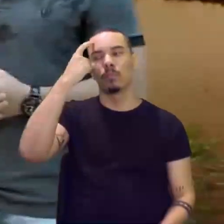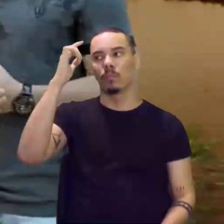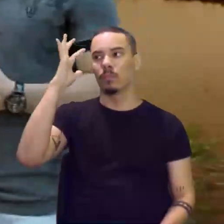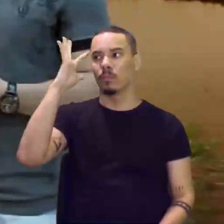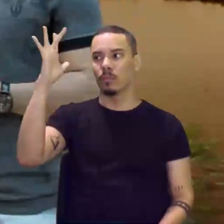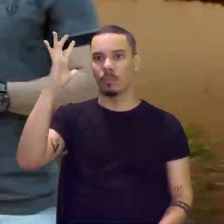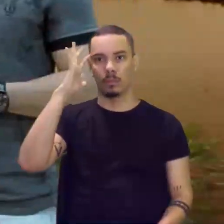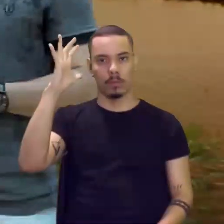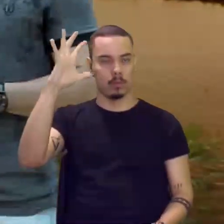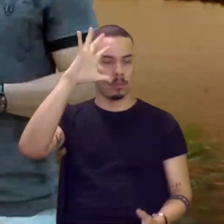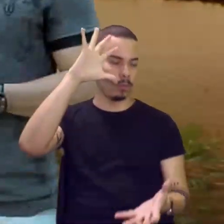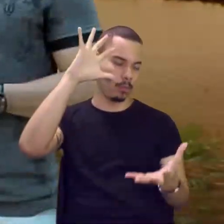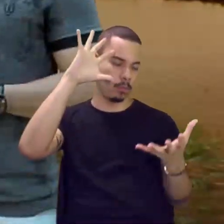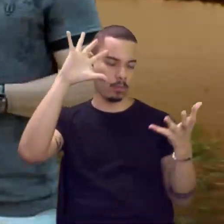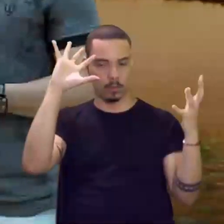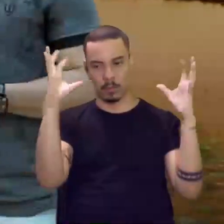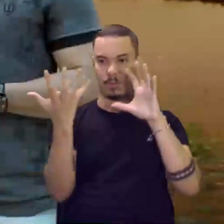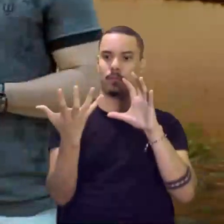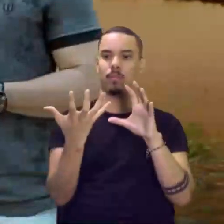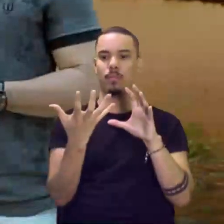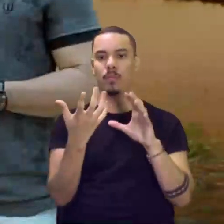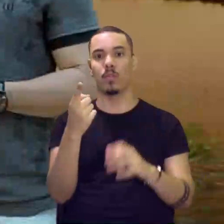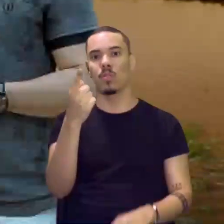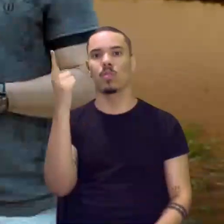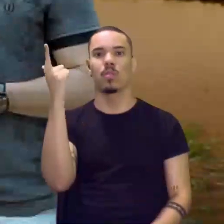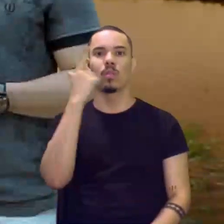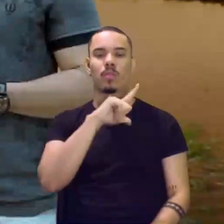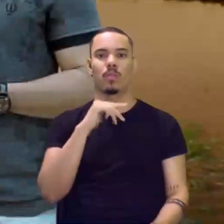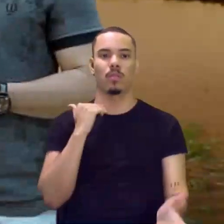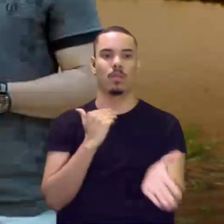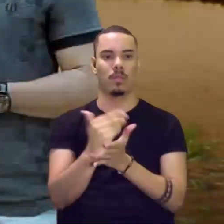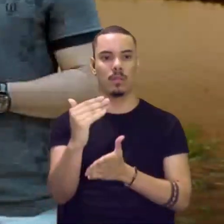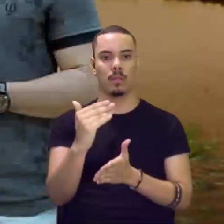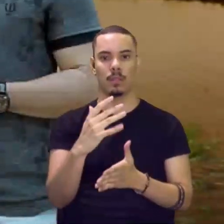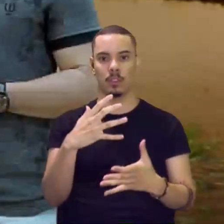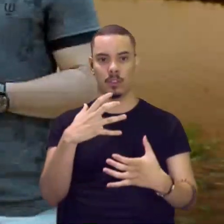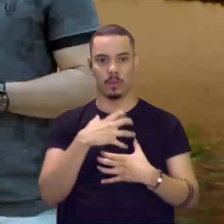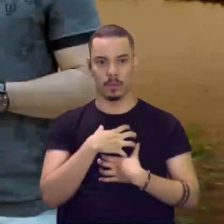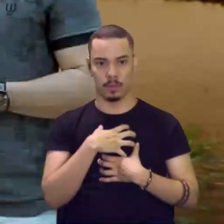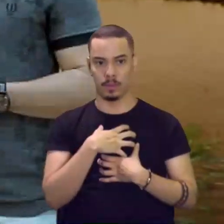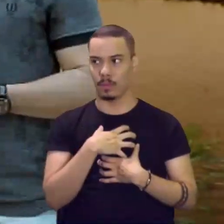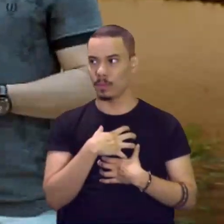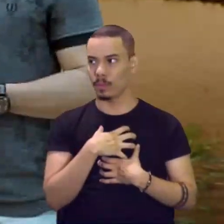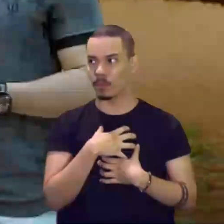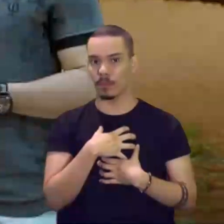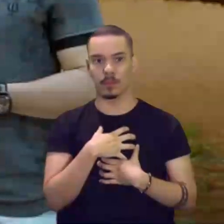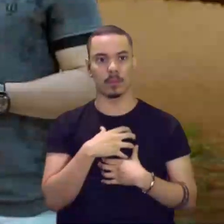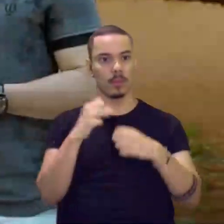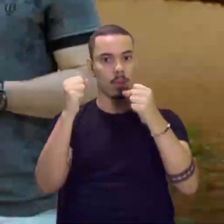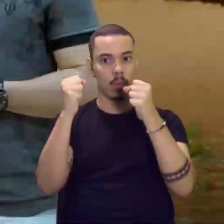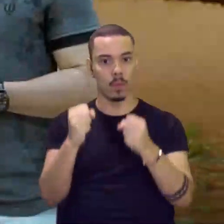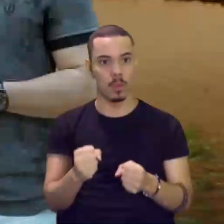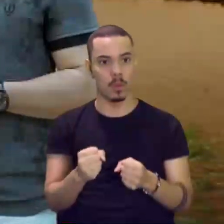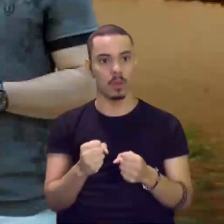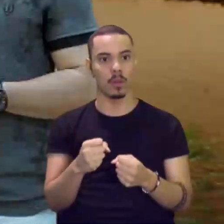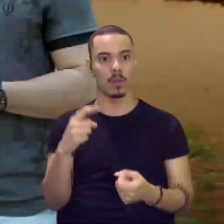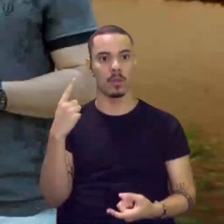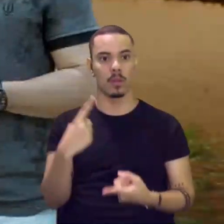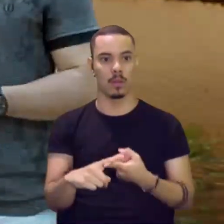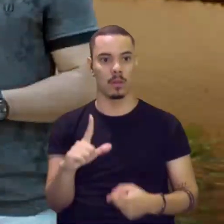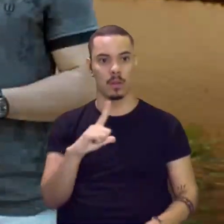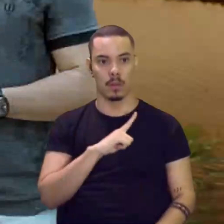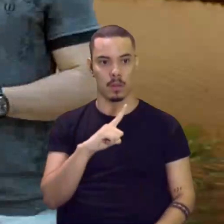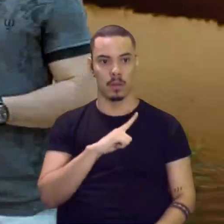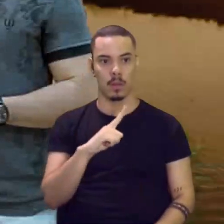forma tridimensional. Você tem que pensar de uma forma muito poderosa, porque ele exige